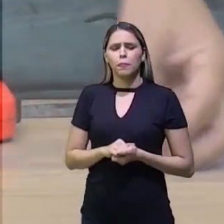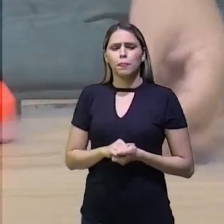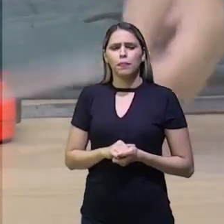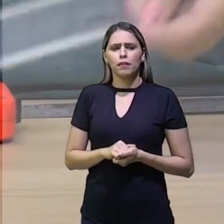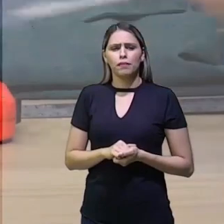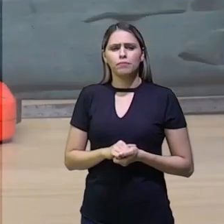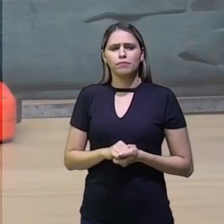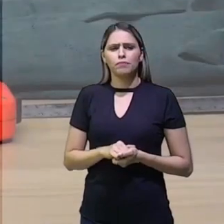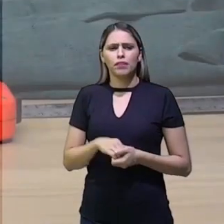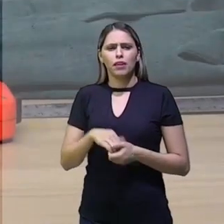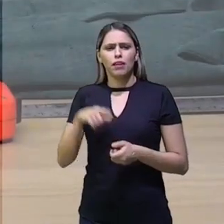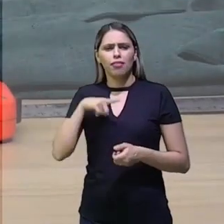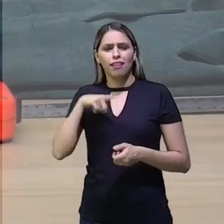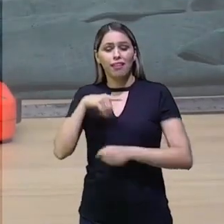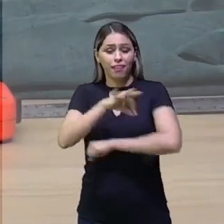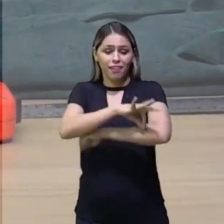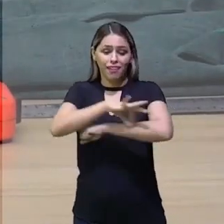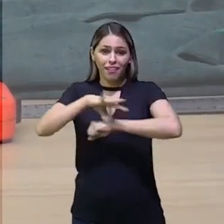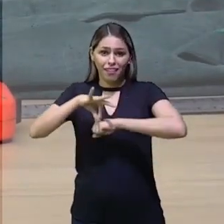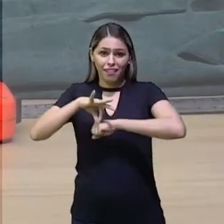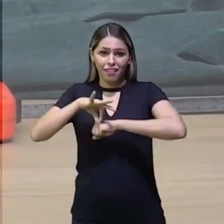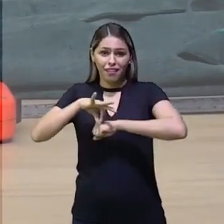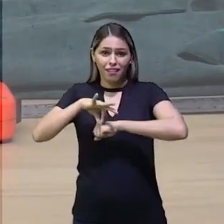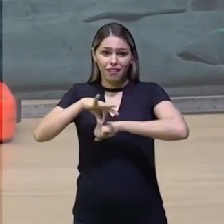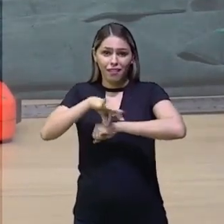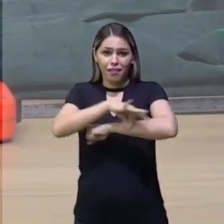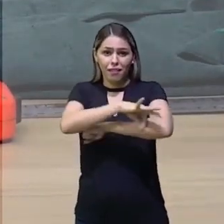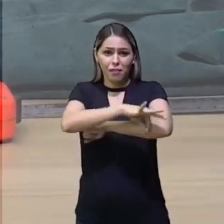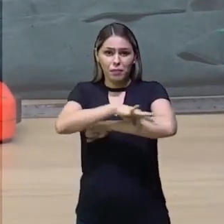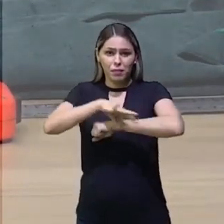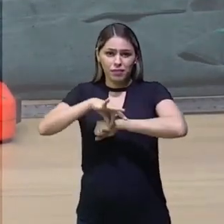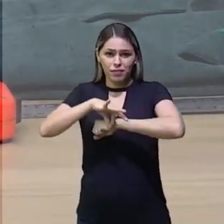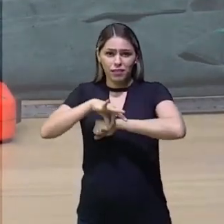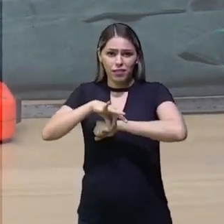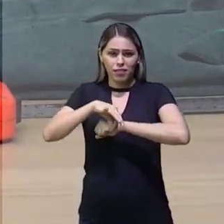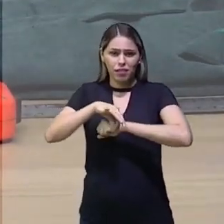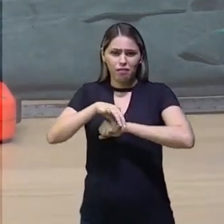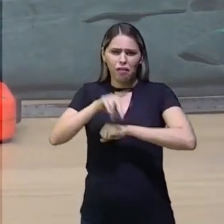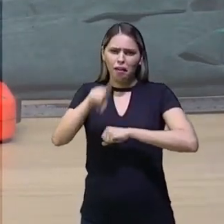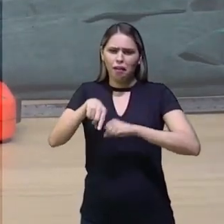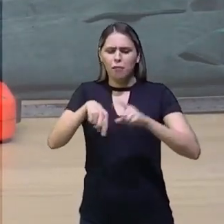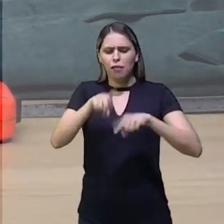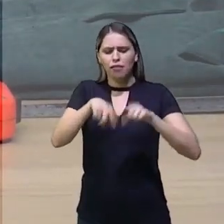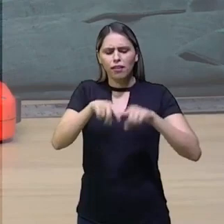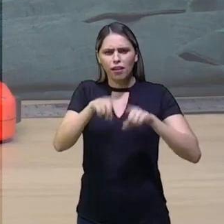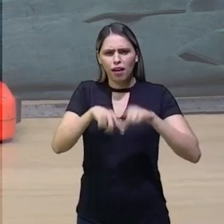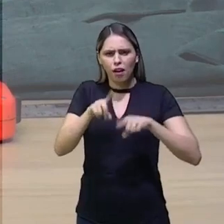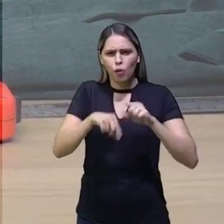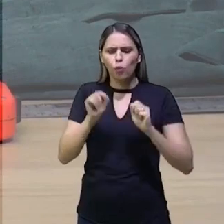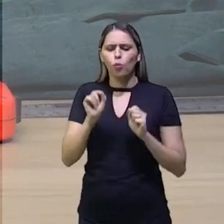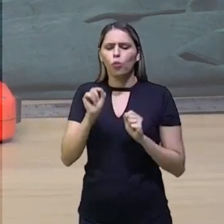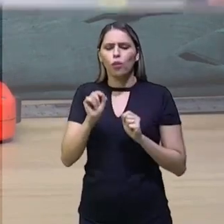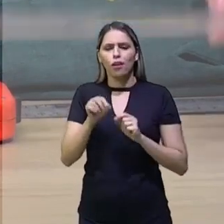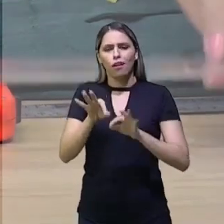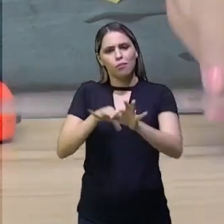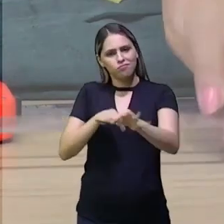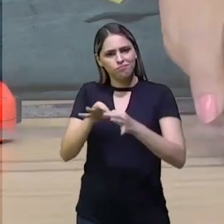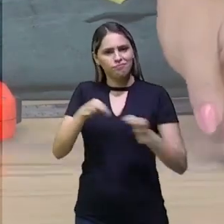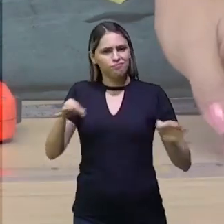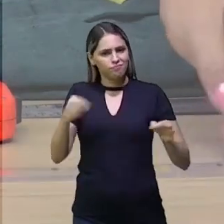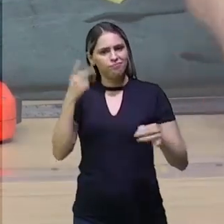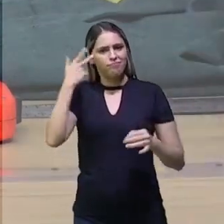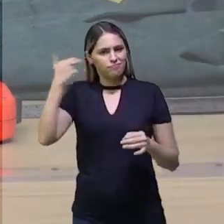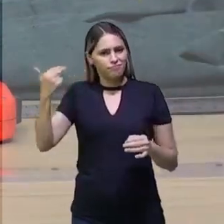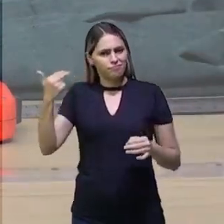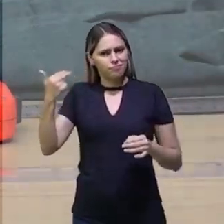Você tem uma régua. Esse material, esse instrumento convencional é que você pode fazer